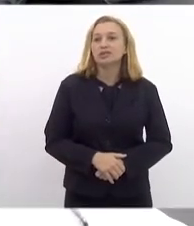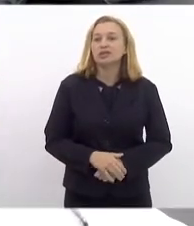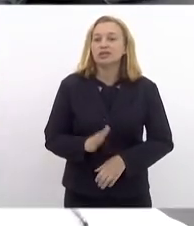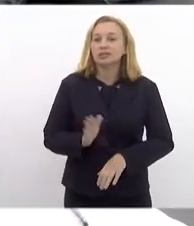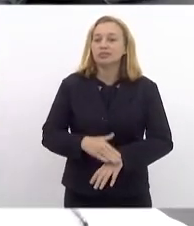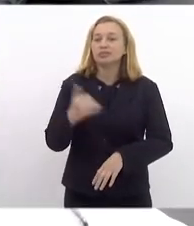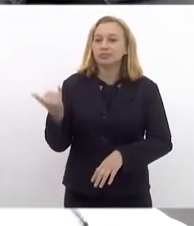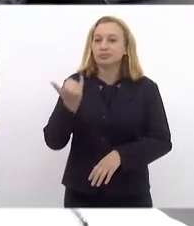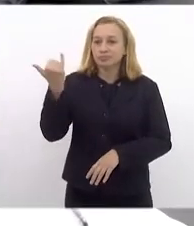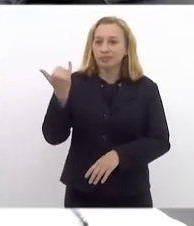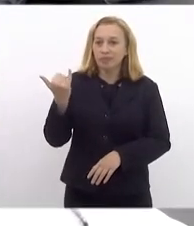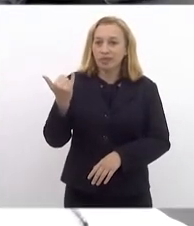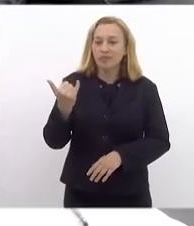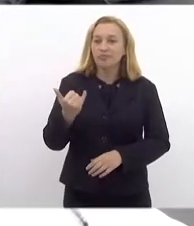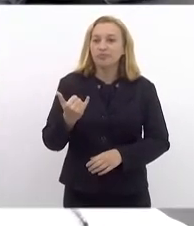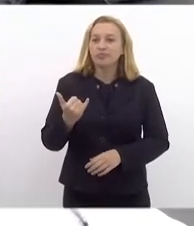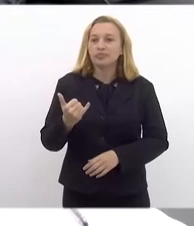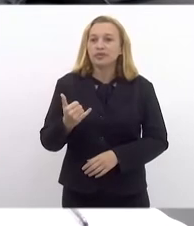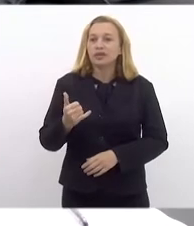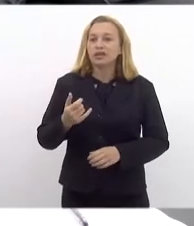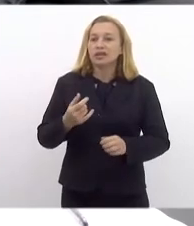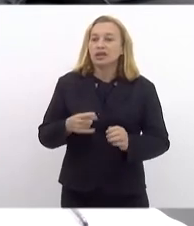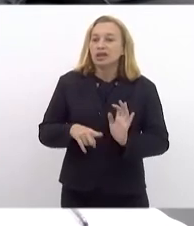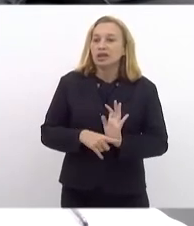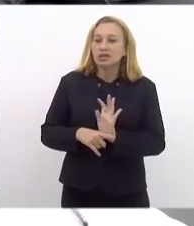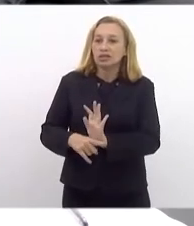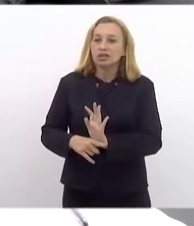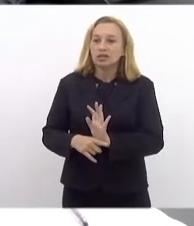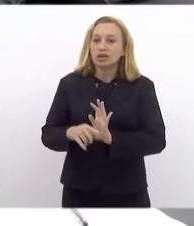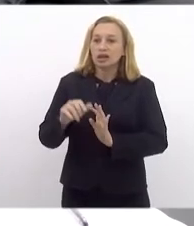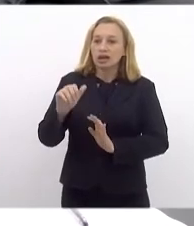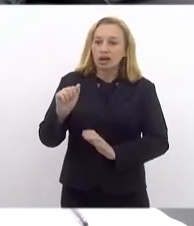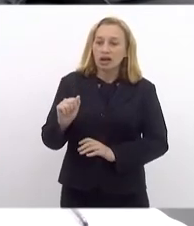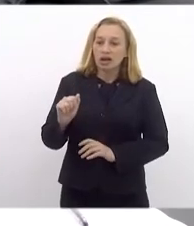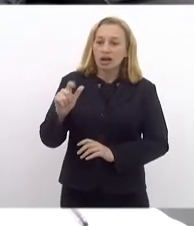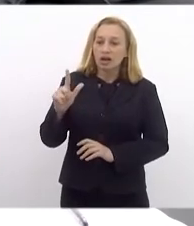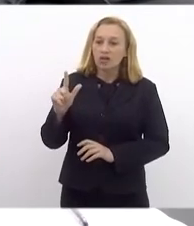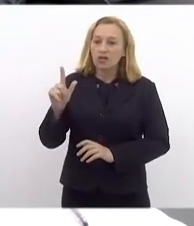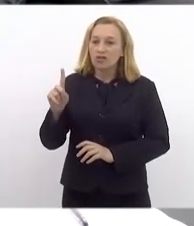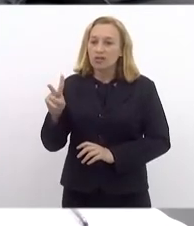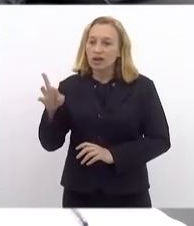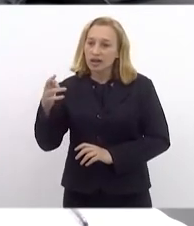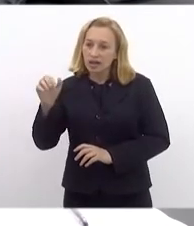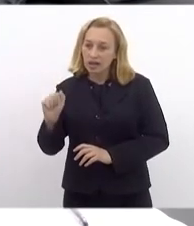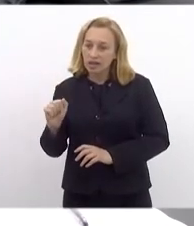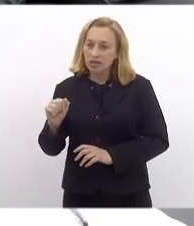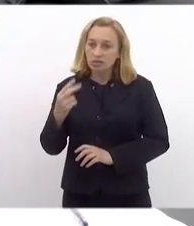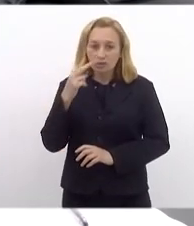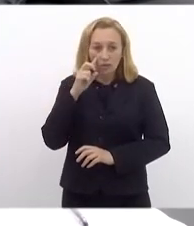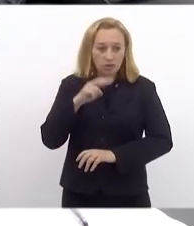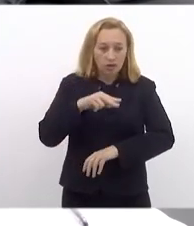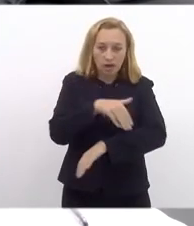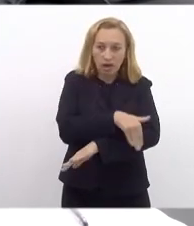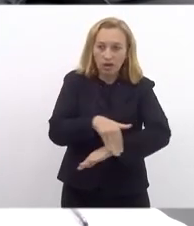importante que a extensão do benefício é o varejo eu acho que a gente tem que tem que olhar mesmo a Rua Teresa porque lá tem muitas Confecções